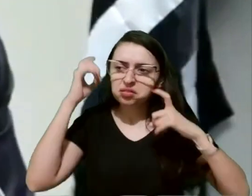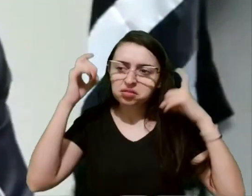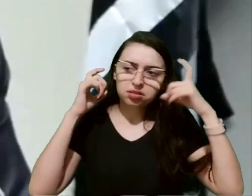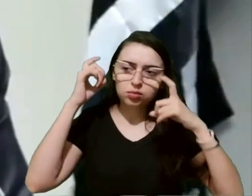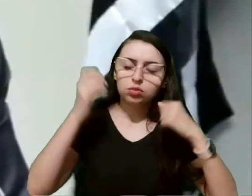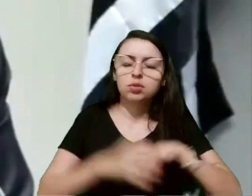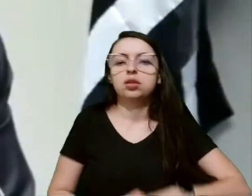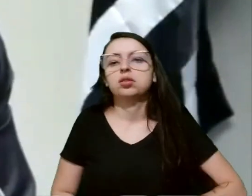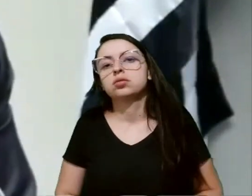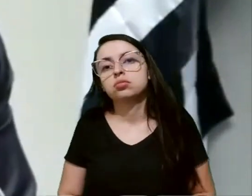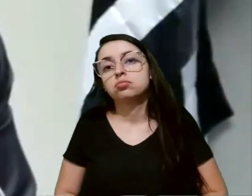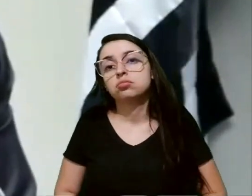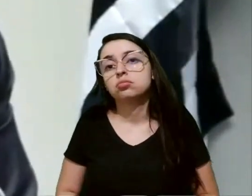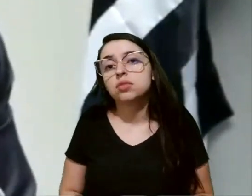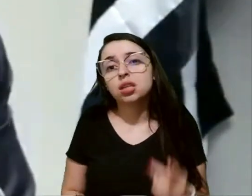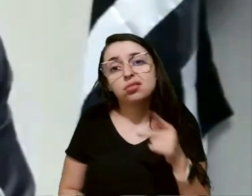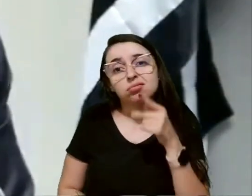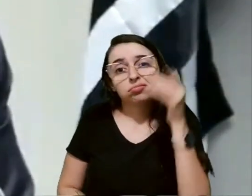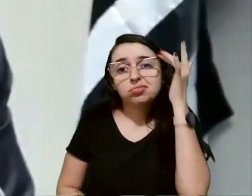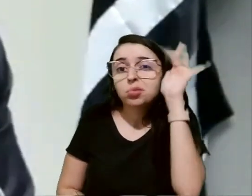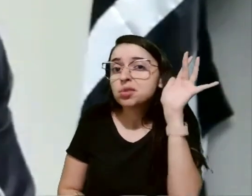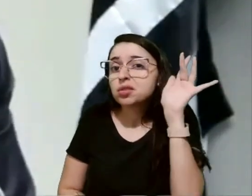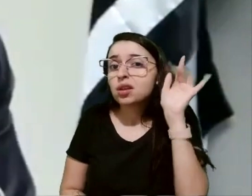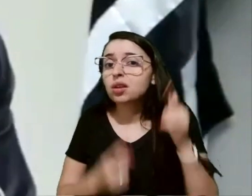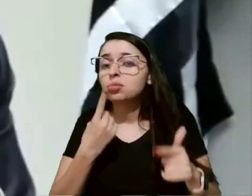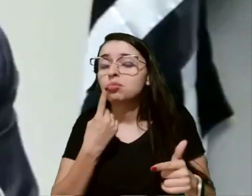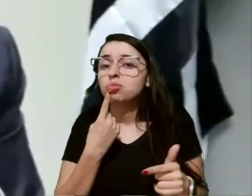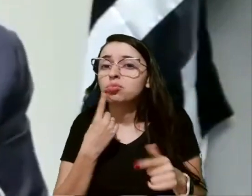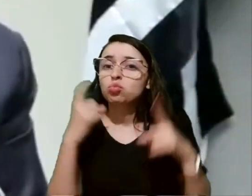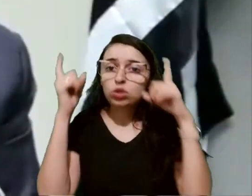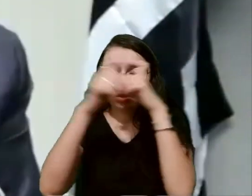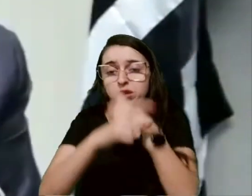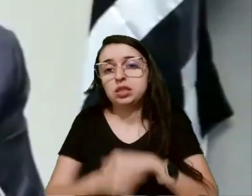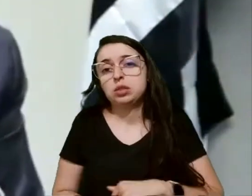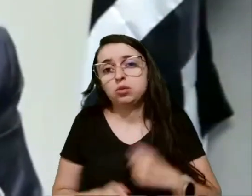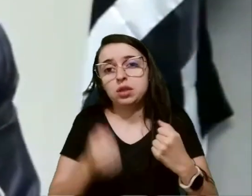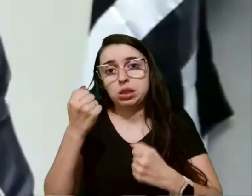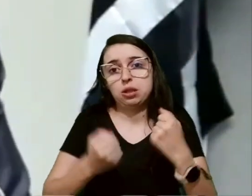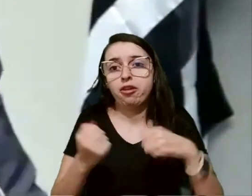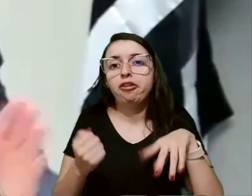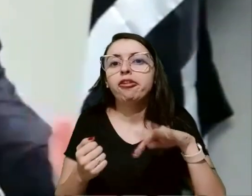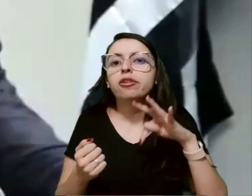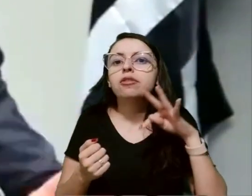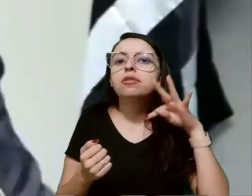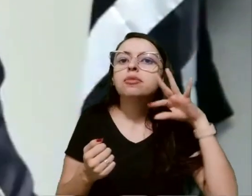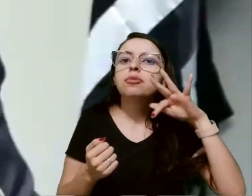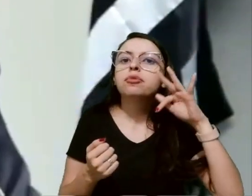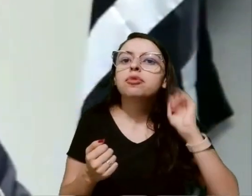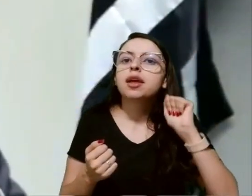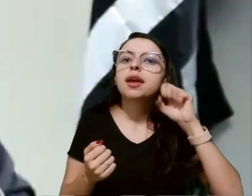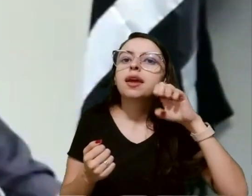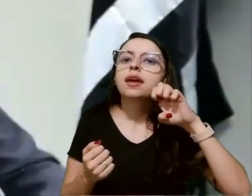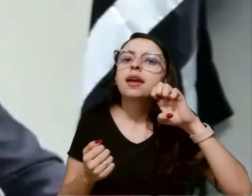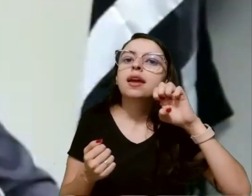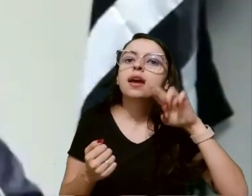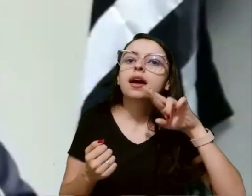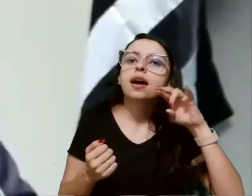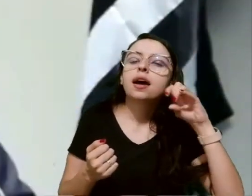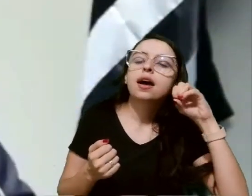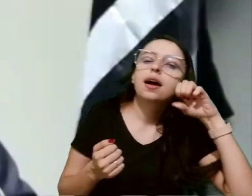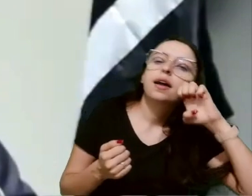complexa. É, eu não sei o que é mais difícil, fazer uma Ferrari ou fabricar